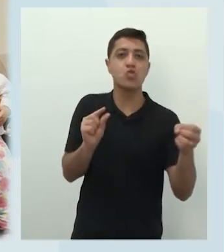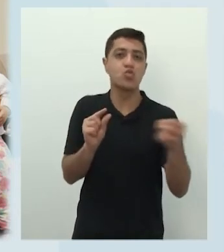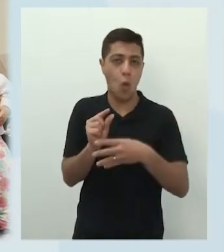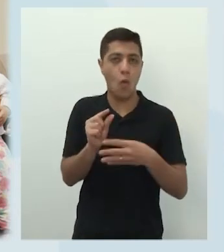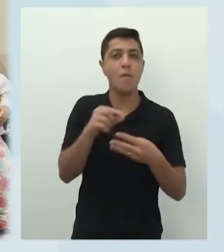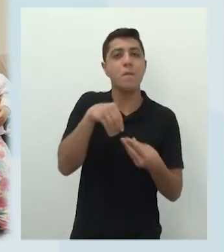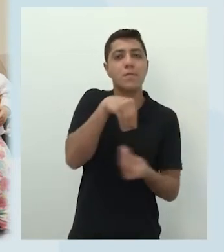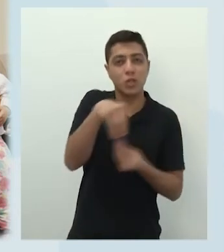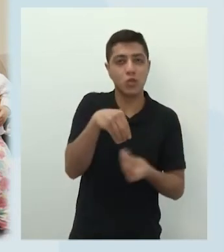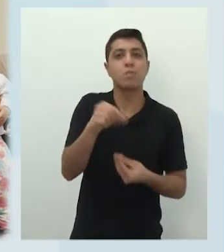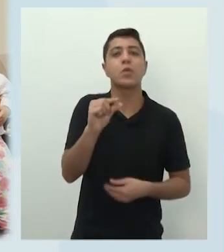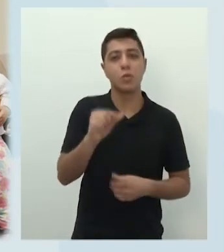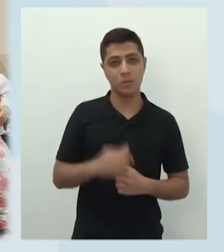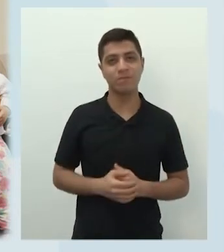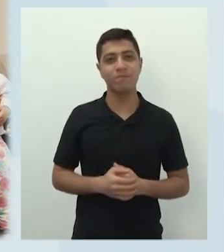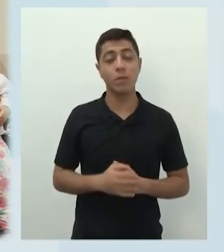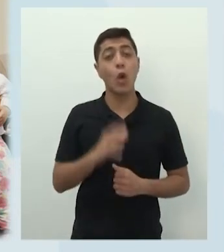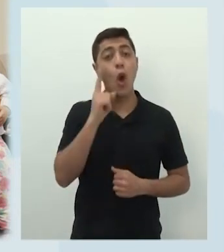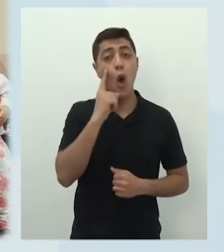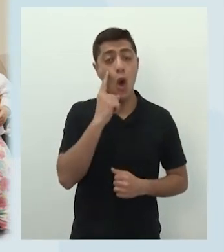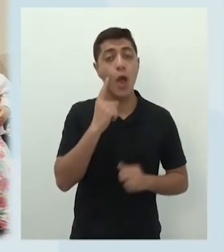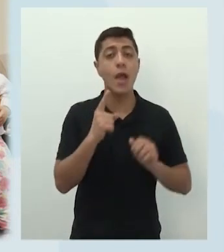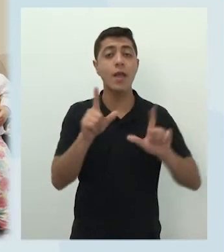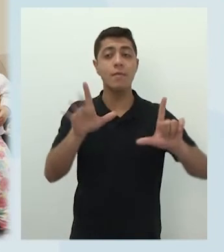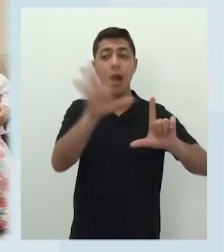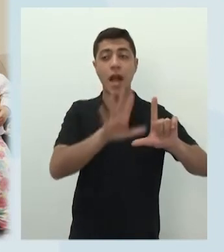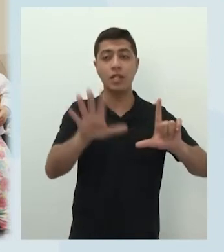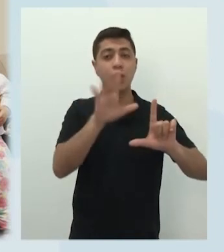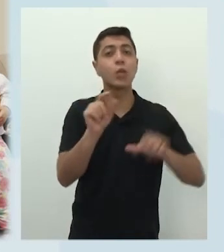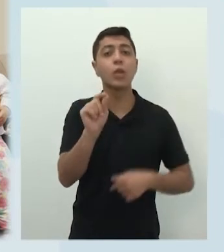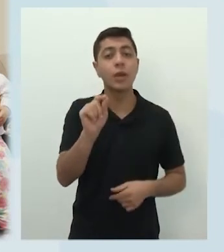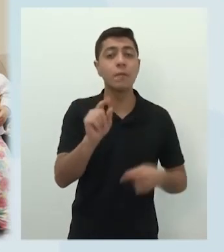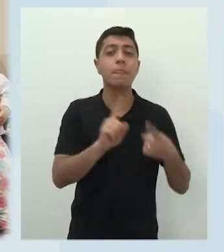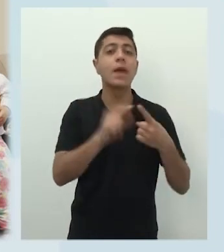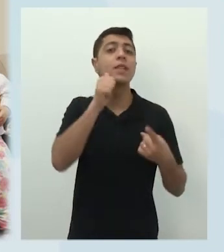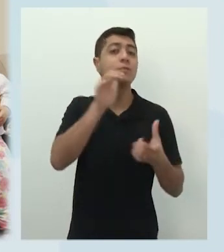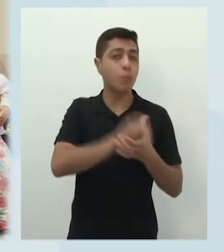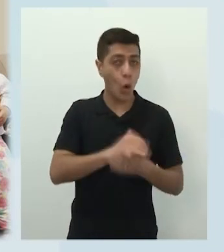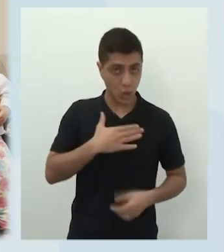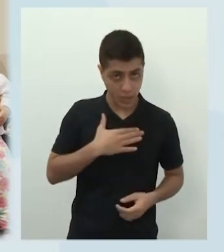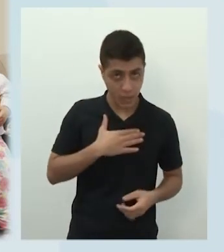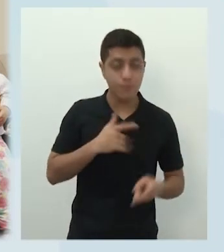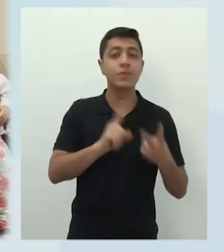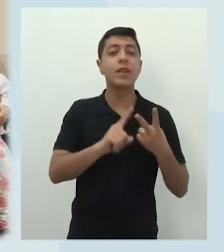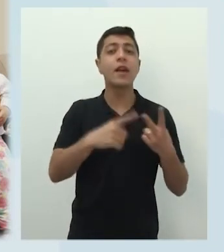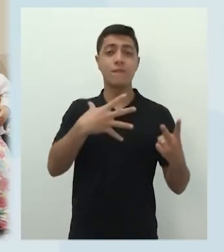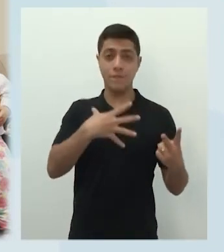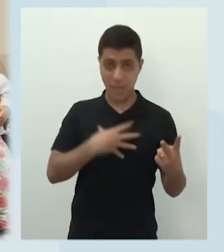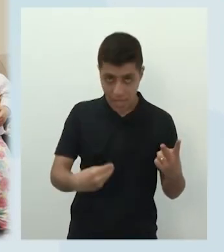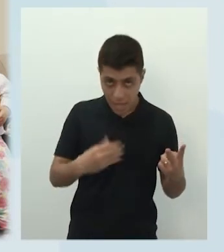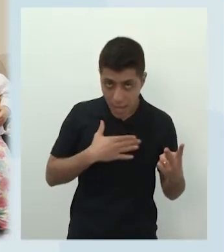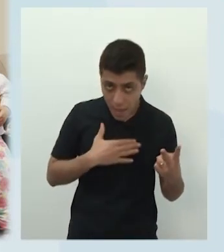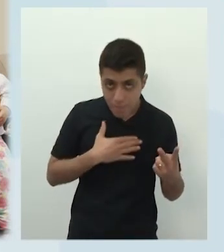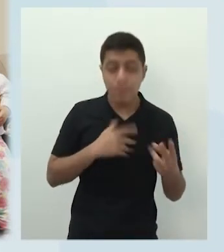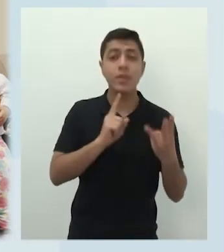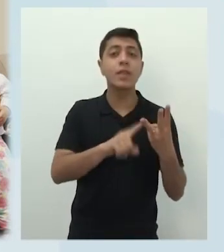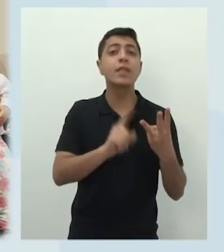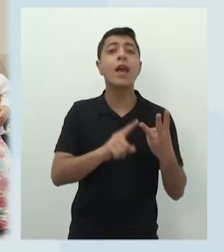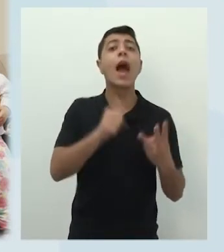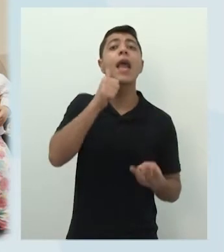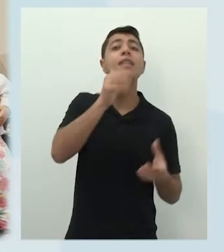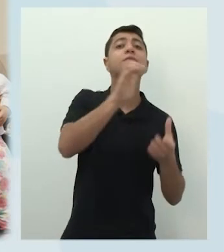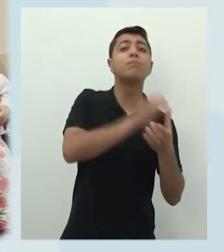Esta é a imagem da minha esposa, da minha filha e da avó da minha esposa, portanto, bisavó da minha filha Eduarda. Ela